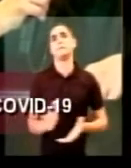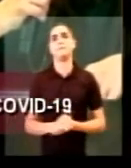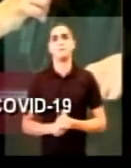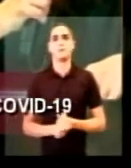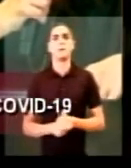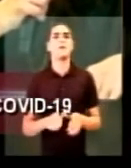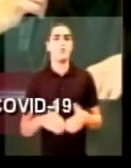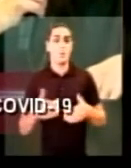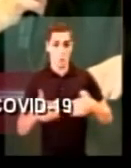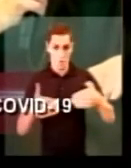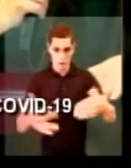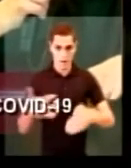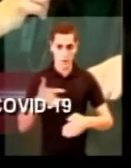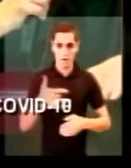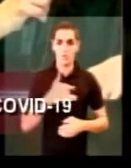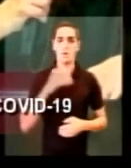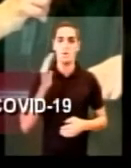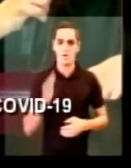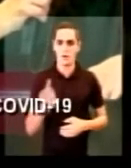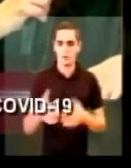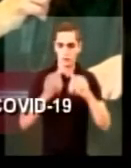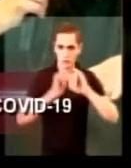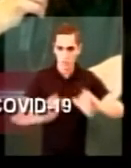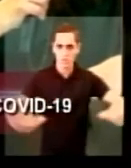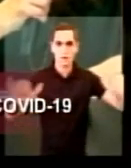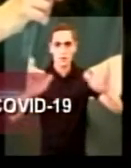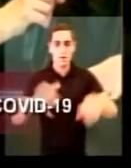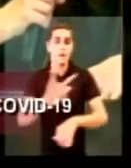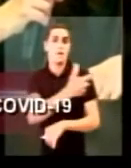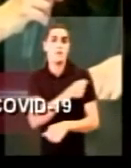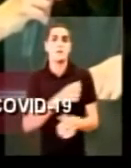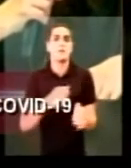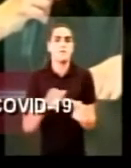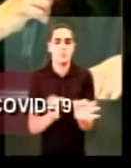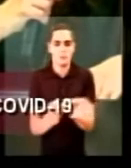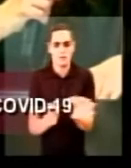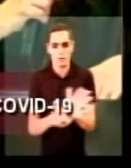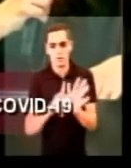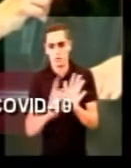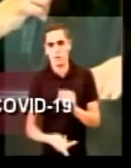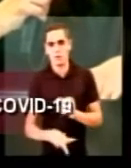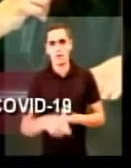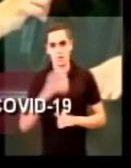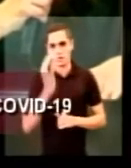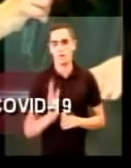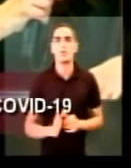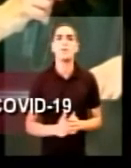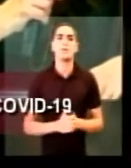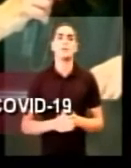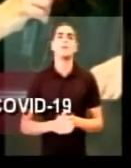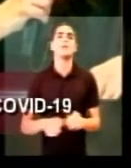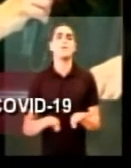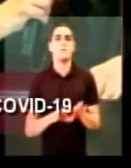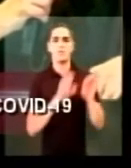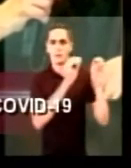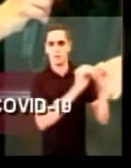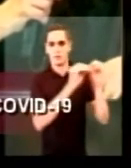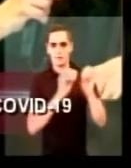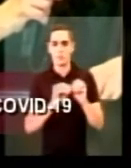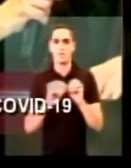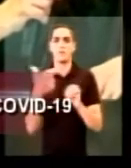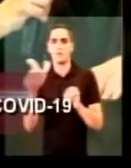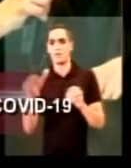aquisição de vacinas, com vacinas produzidas no Brasil e a possibilidade de importação de produtos, né, de